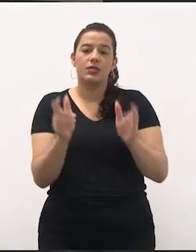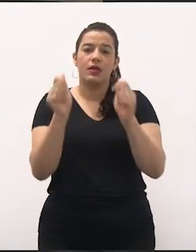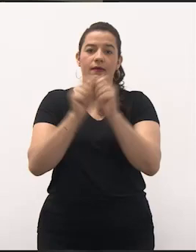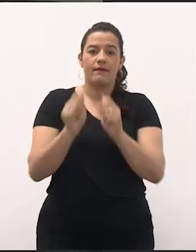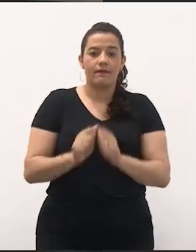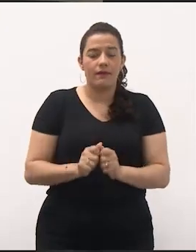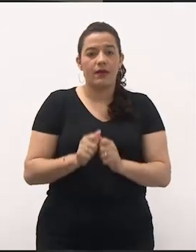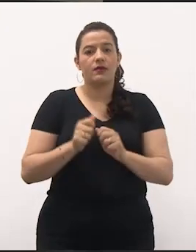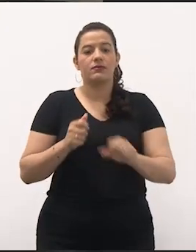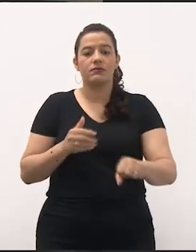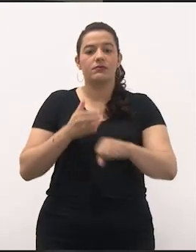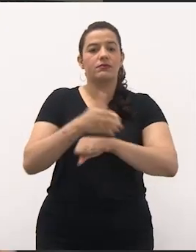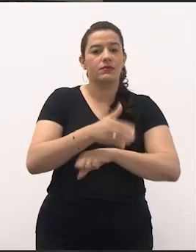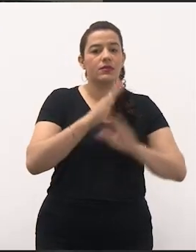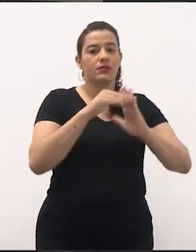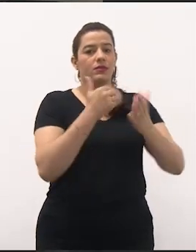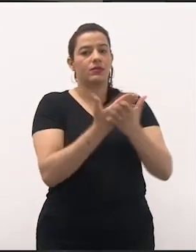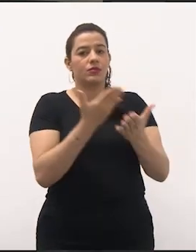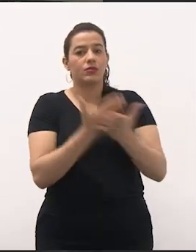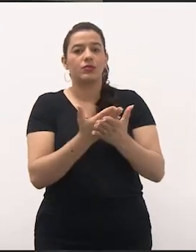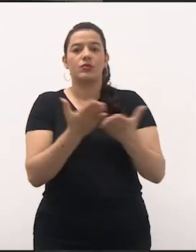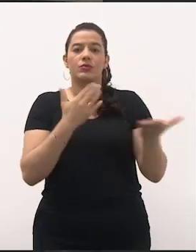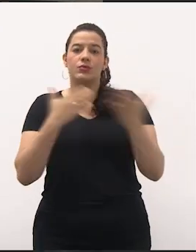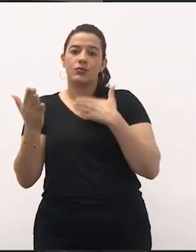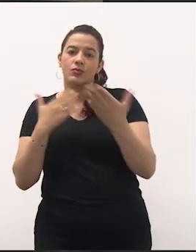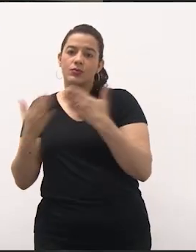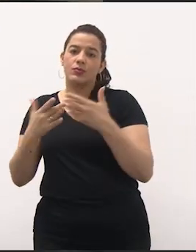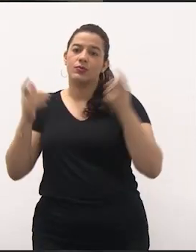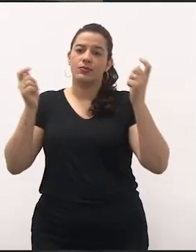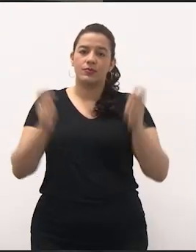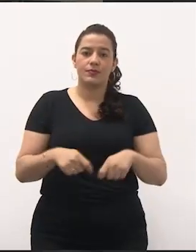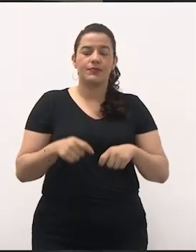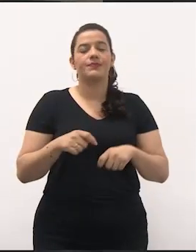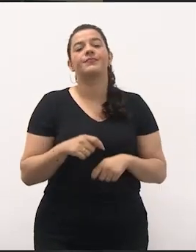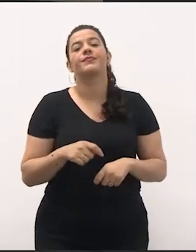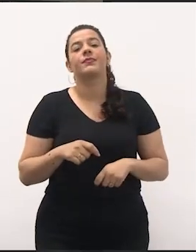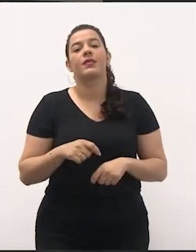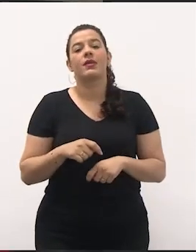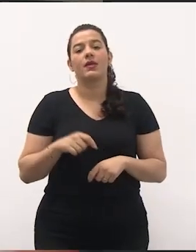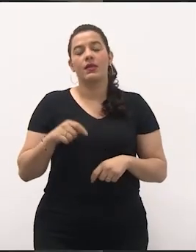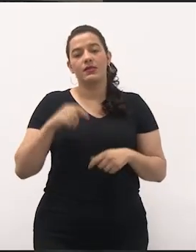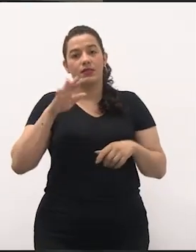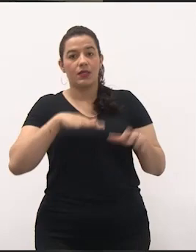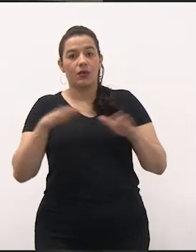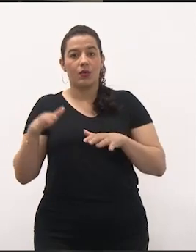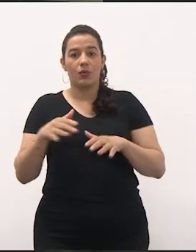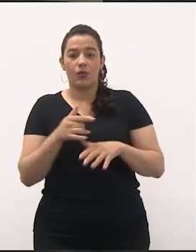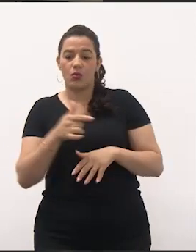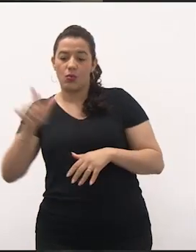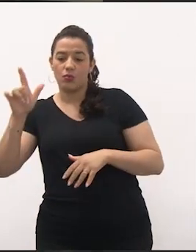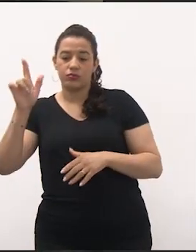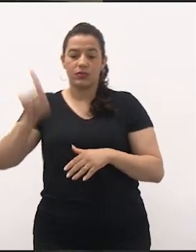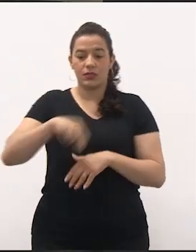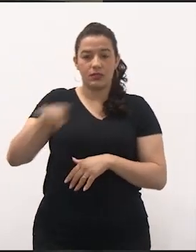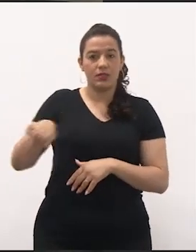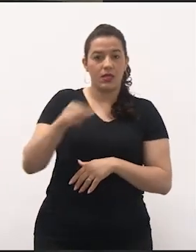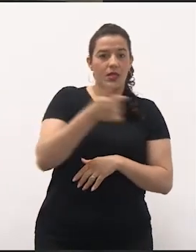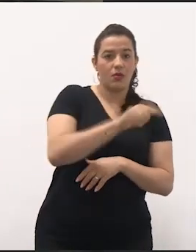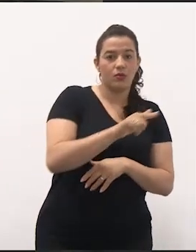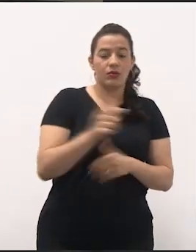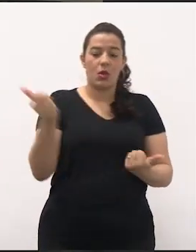uma abordagem aos estudantes ou à comunidade escolar, enfim. Então, uma coisa não invalida a outra. A gente não quer que